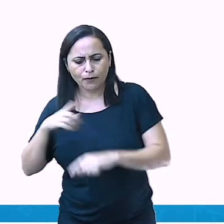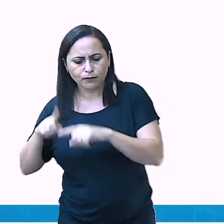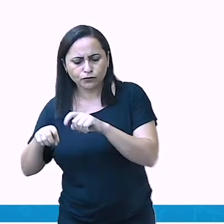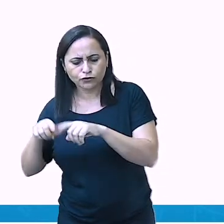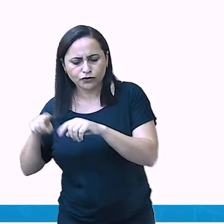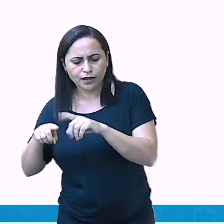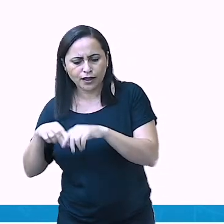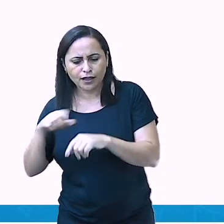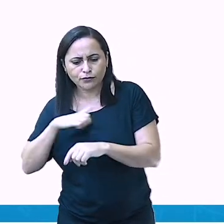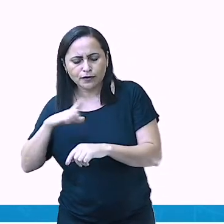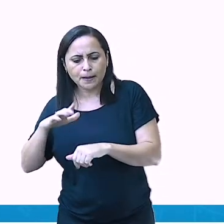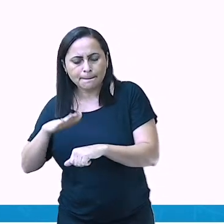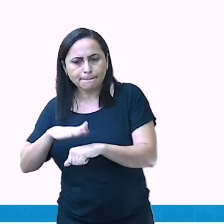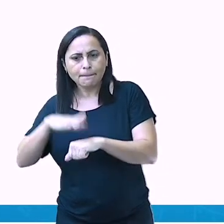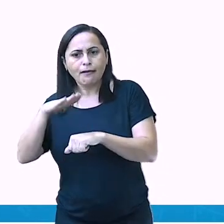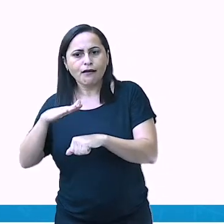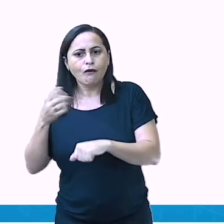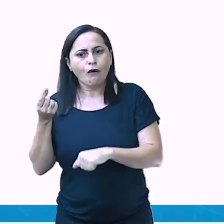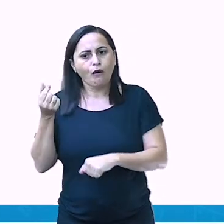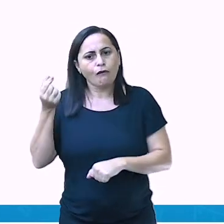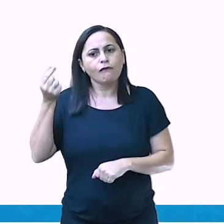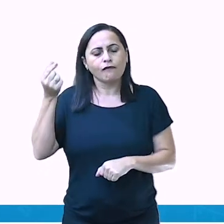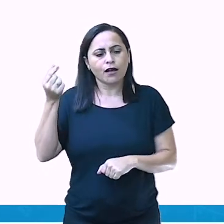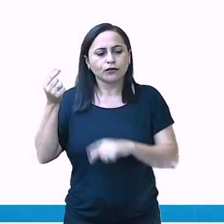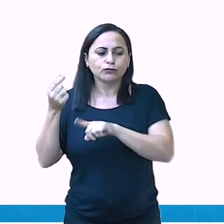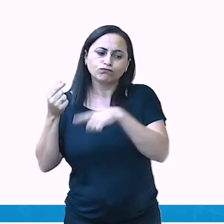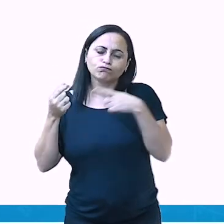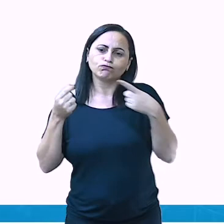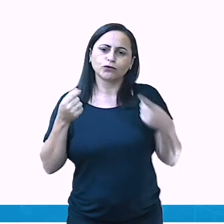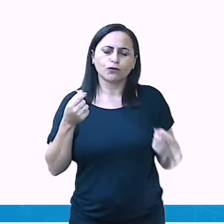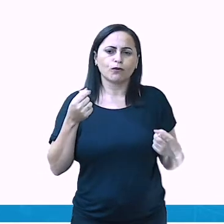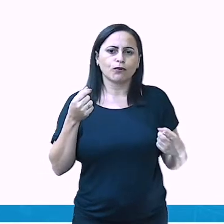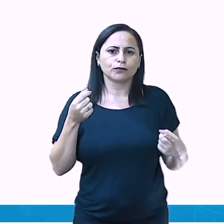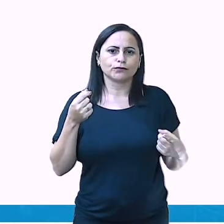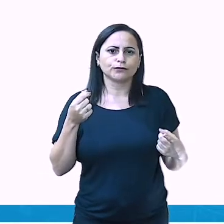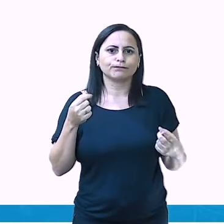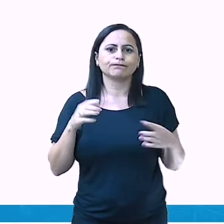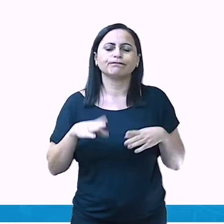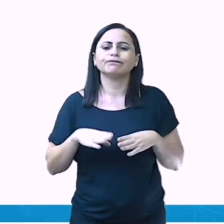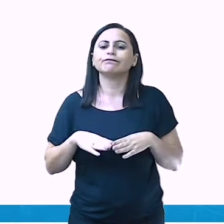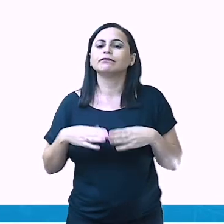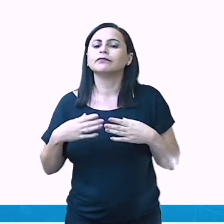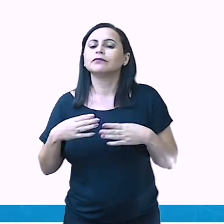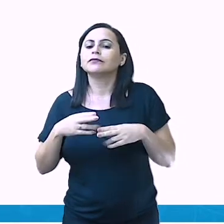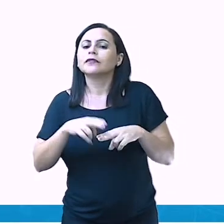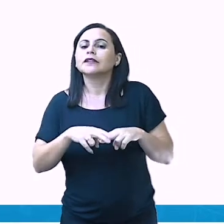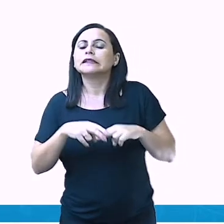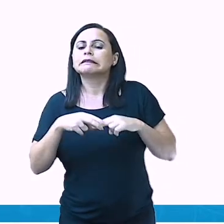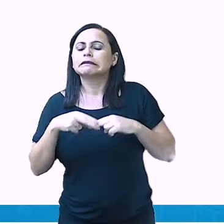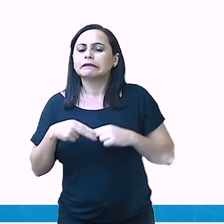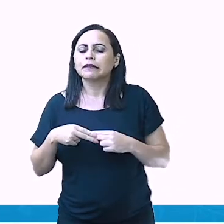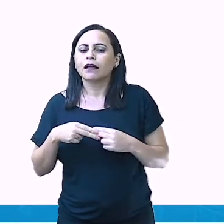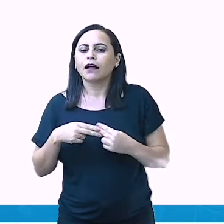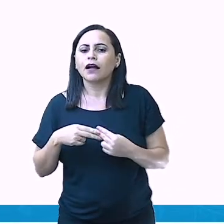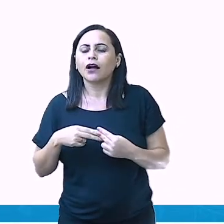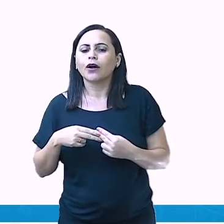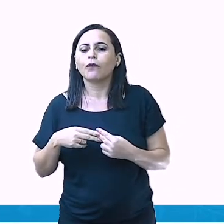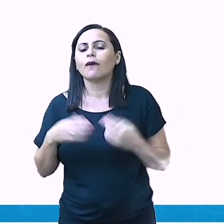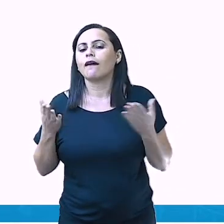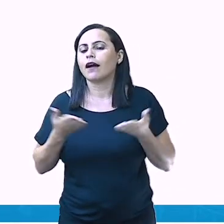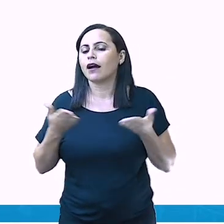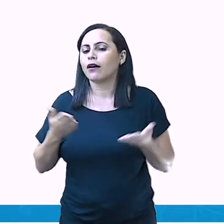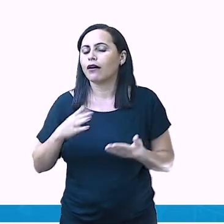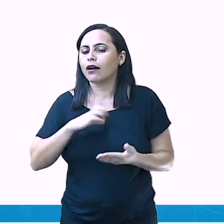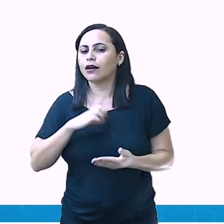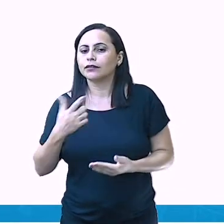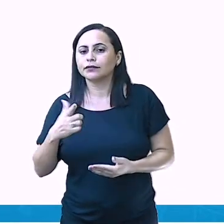quê? Valor, né, para aquele objeto ou para aquele alimento. Então não mais seria o quê? Uma troca.